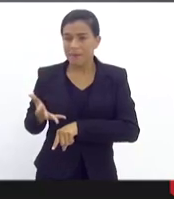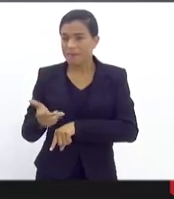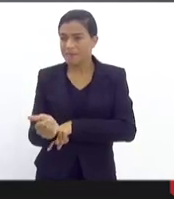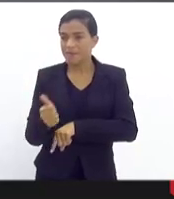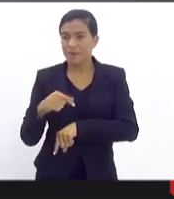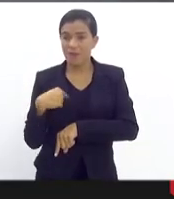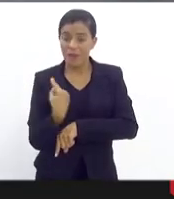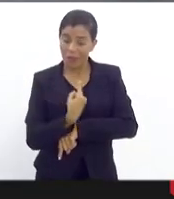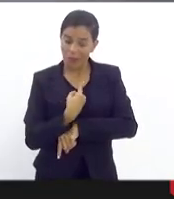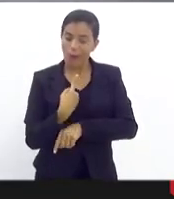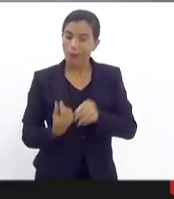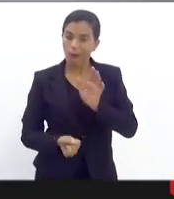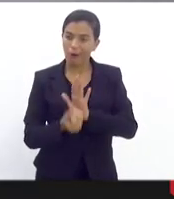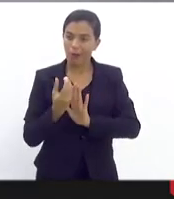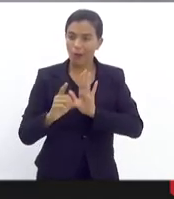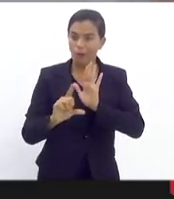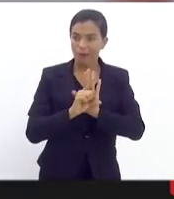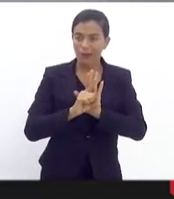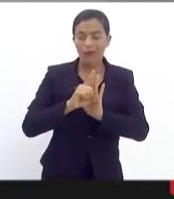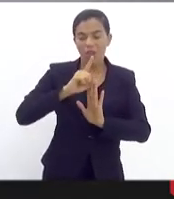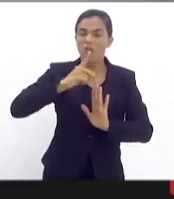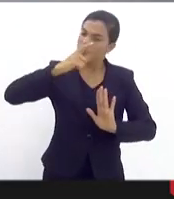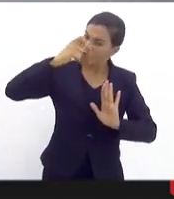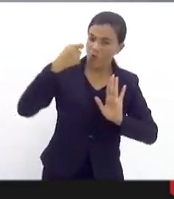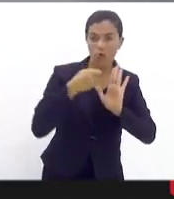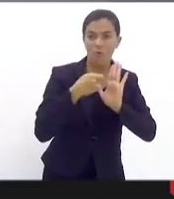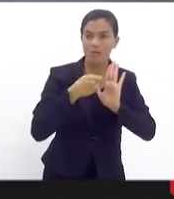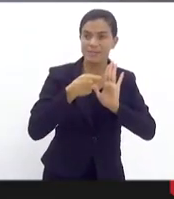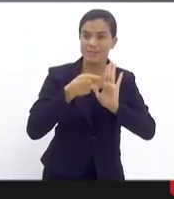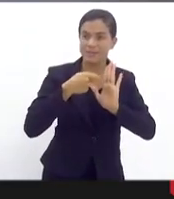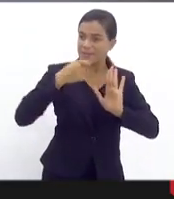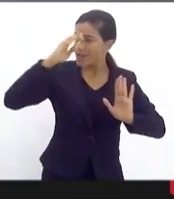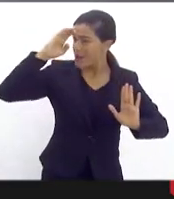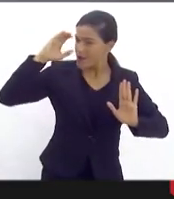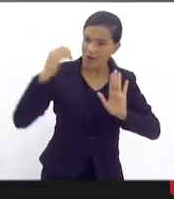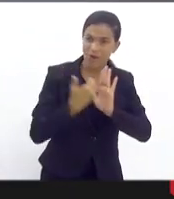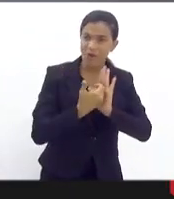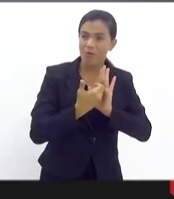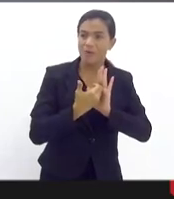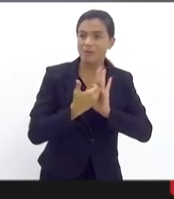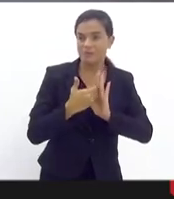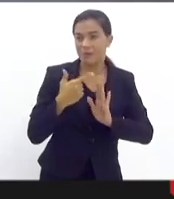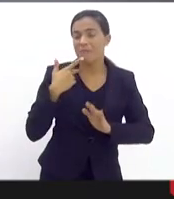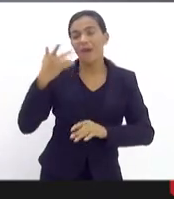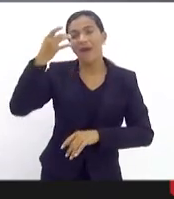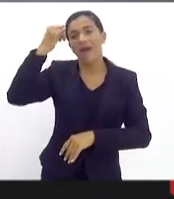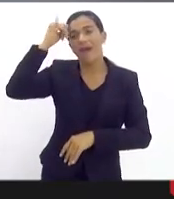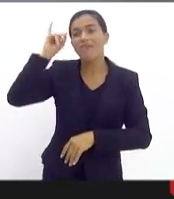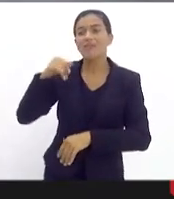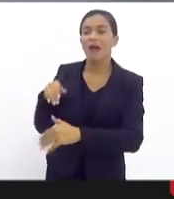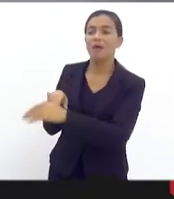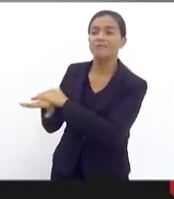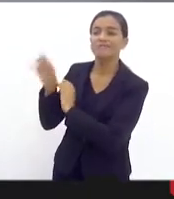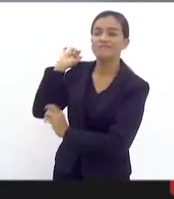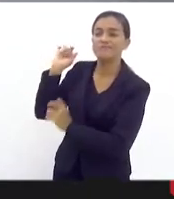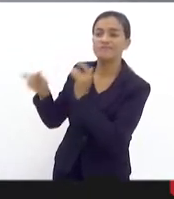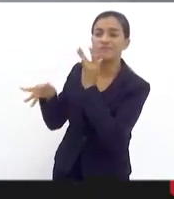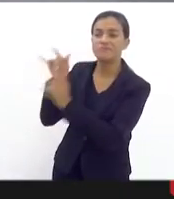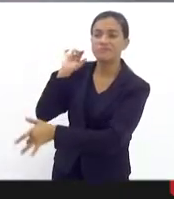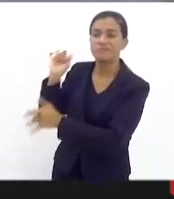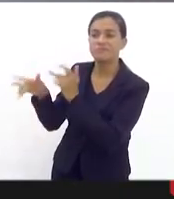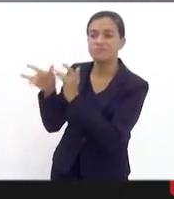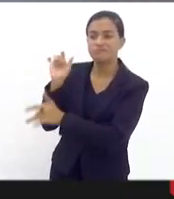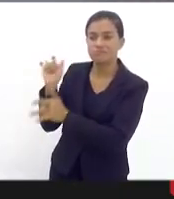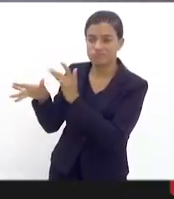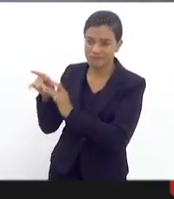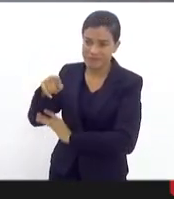as leis e fico com a história do cumpra-se, fazer com que elas não virem alimento de cupim na gaveta dos poderosos e dos burocratas de